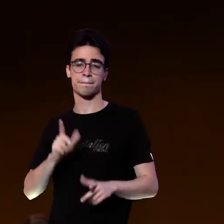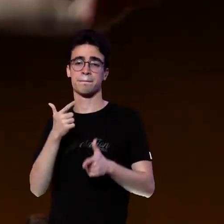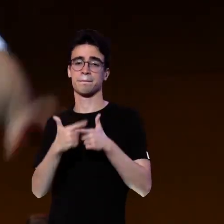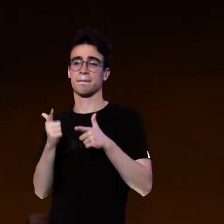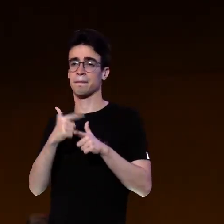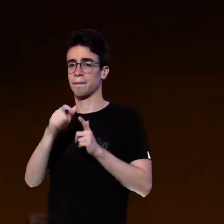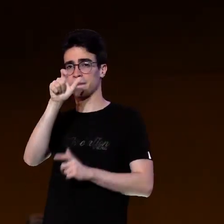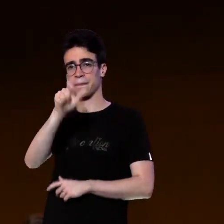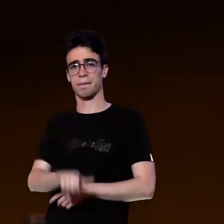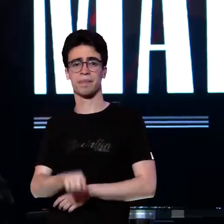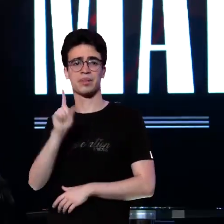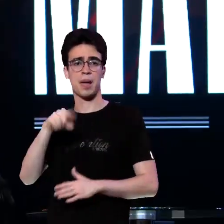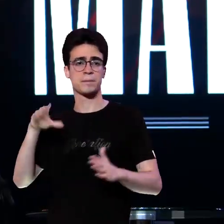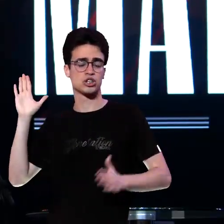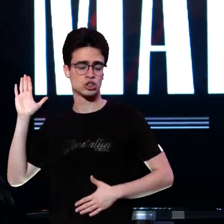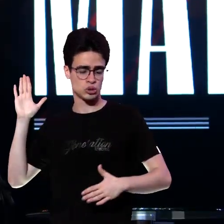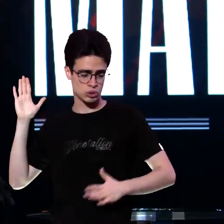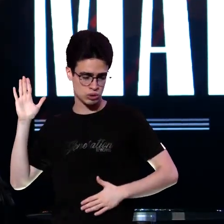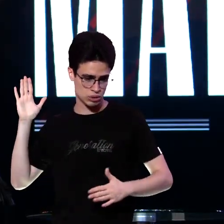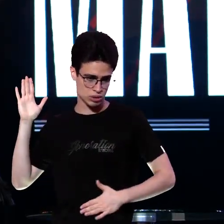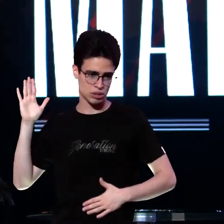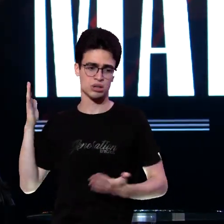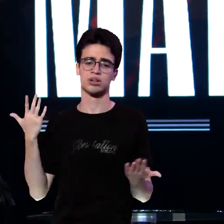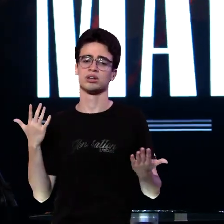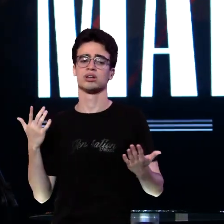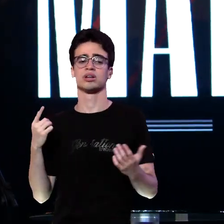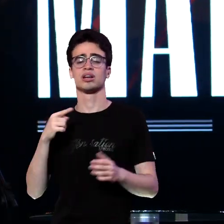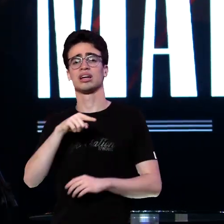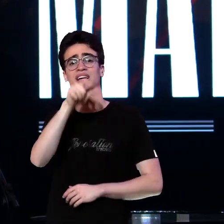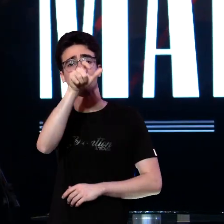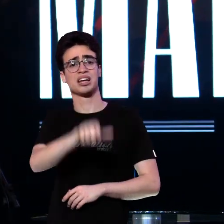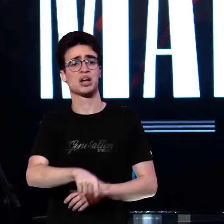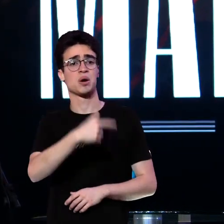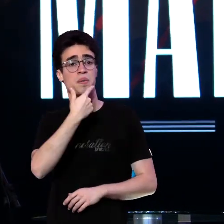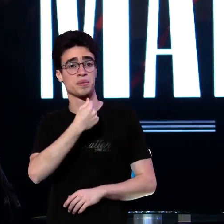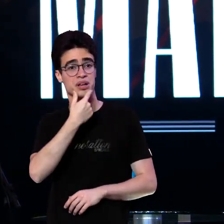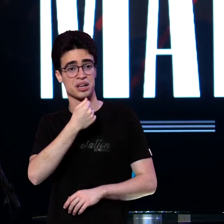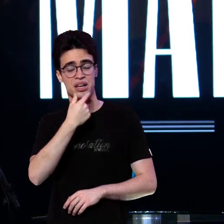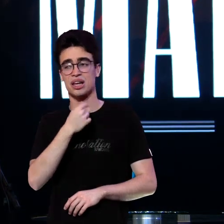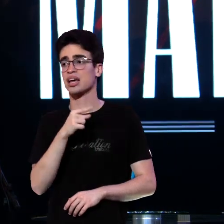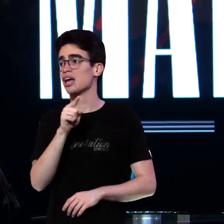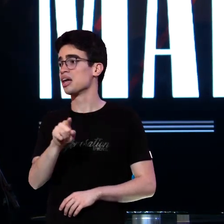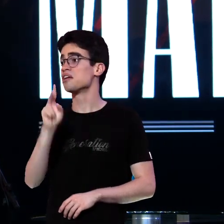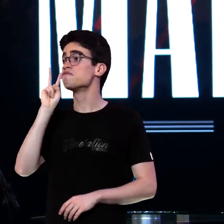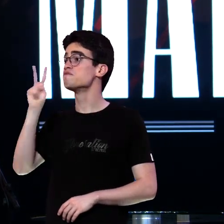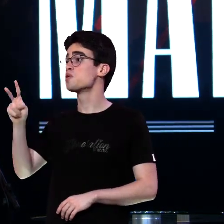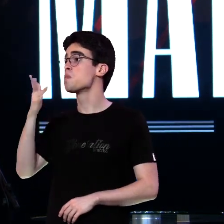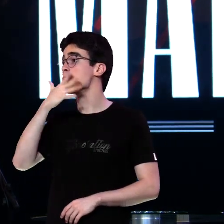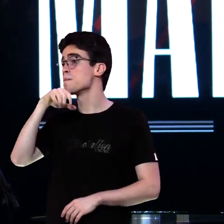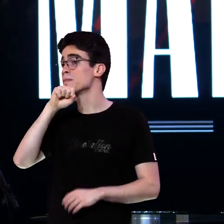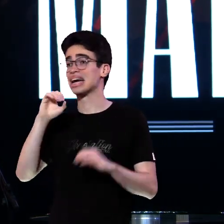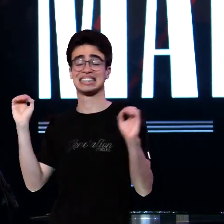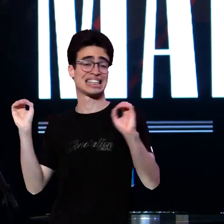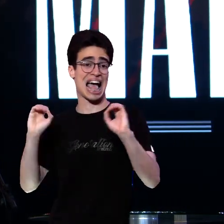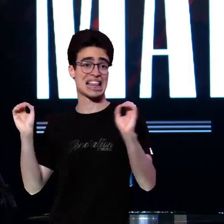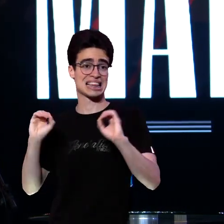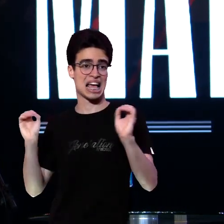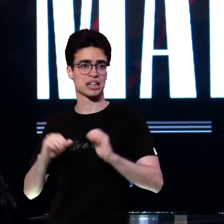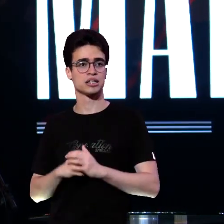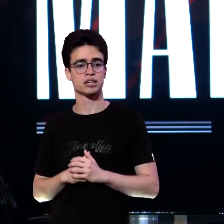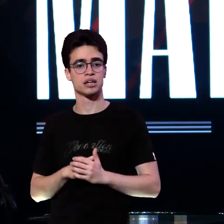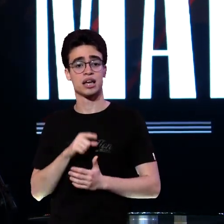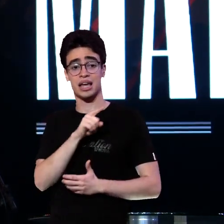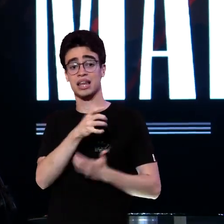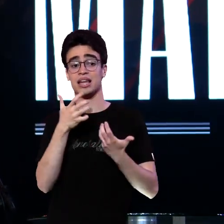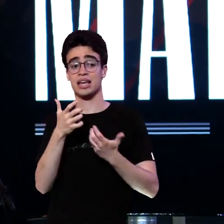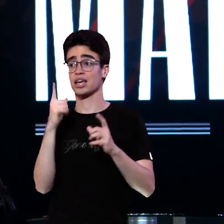mau elemento. E aquele menino passou a vida inteira sem ver o pai dele. E ele queria conhecer